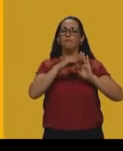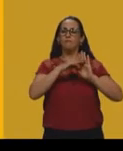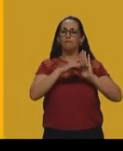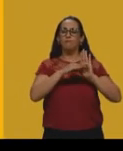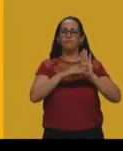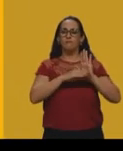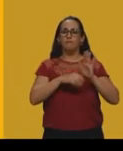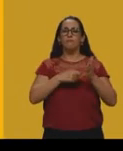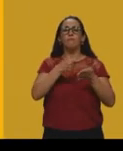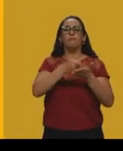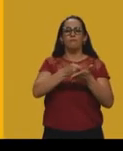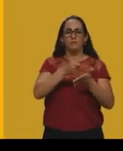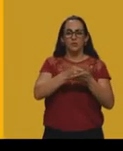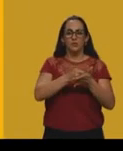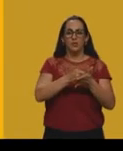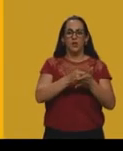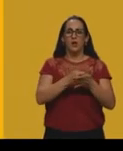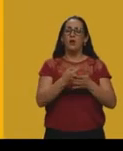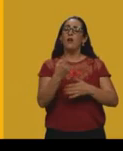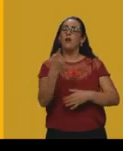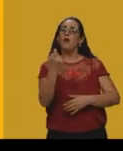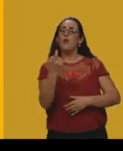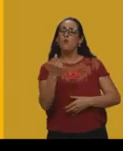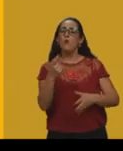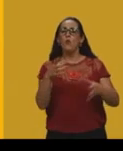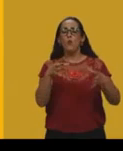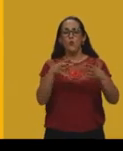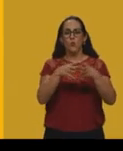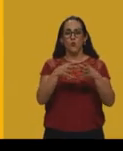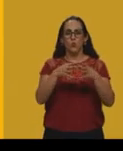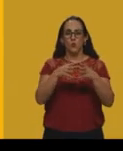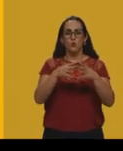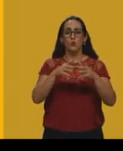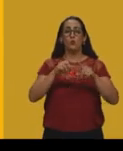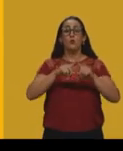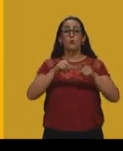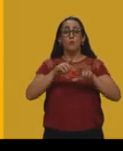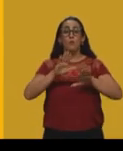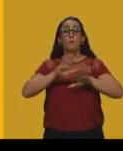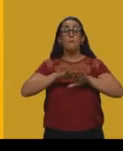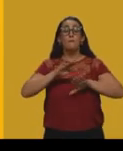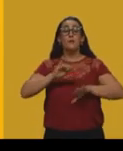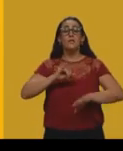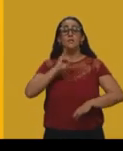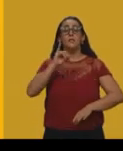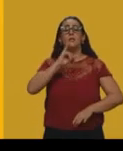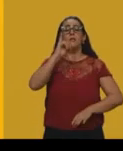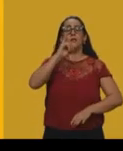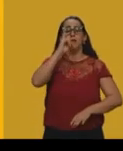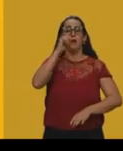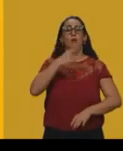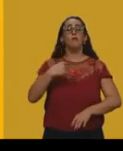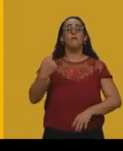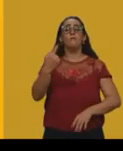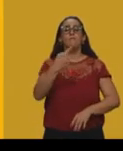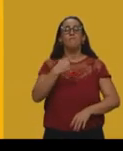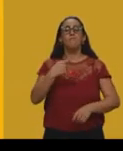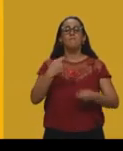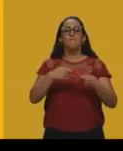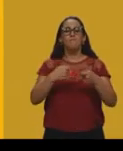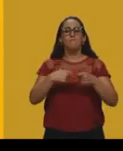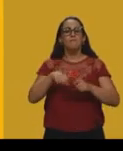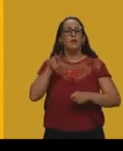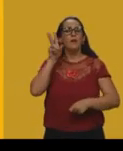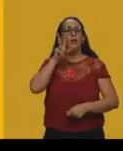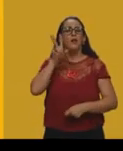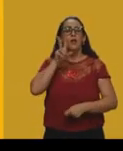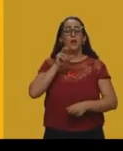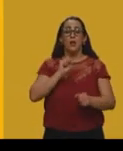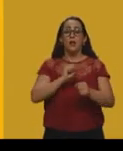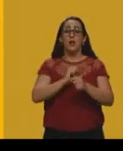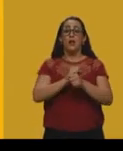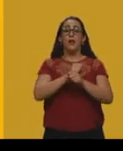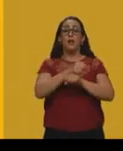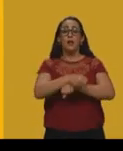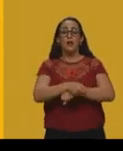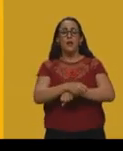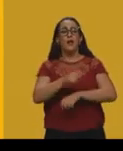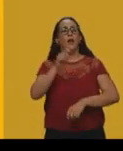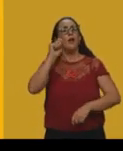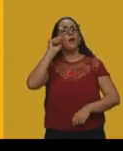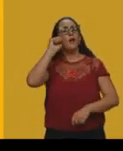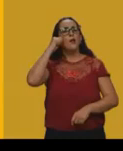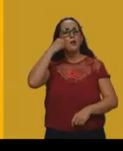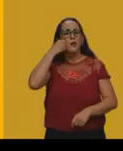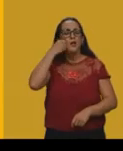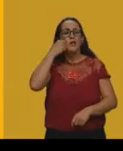seja individuais ou coletivas, mas o que deixa de importante para nós é a questão de pensar que os negros não ficaram